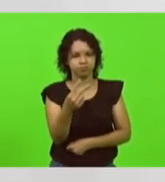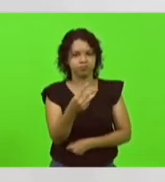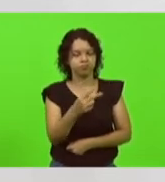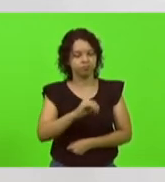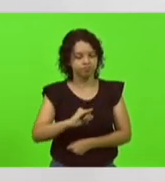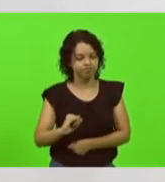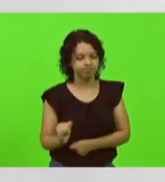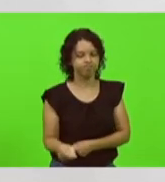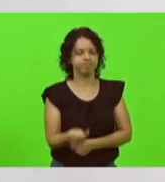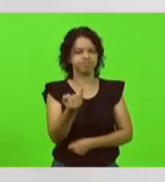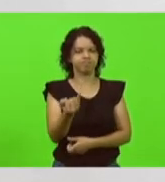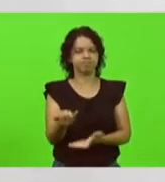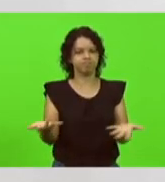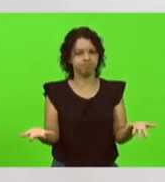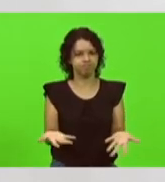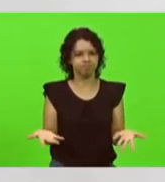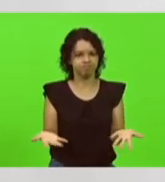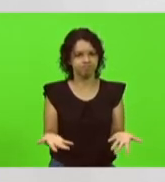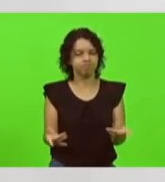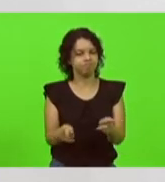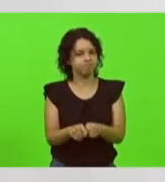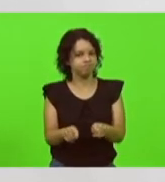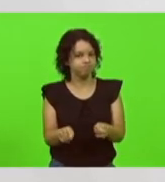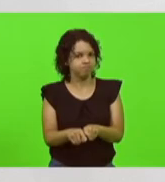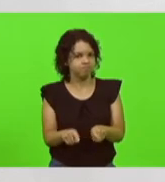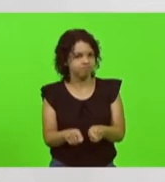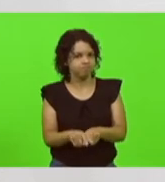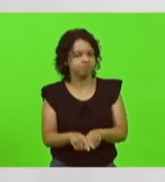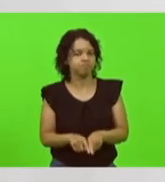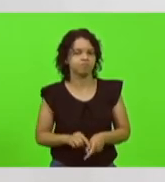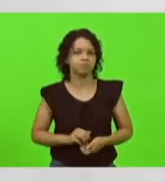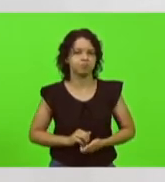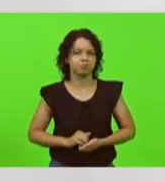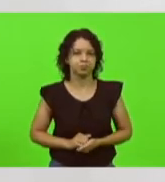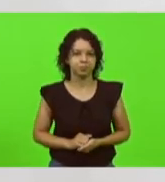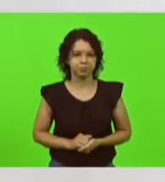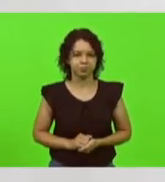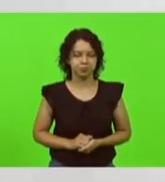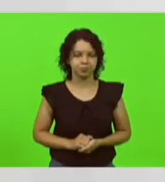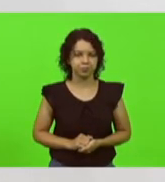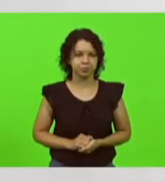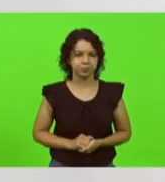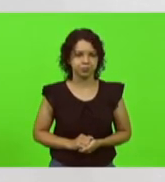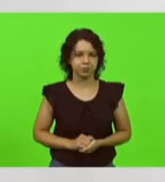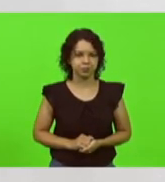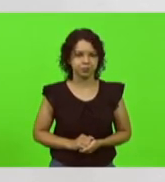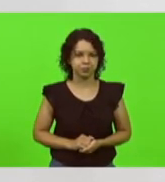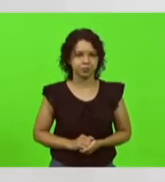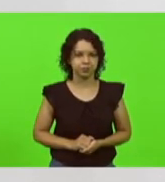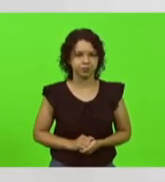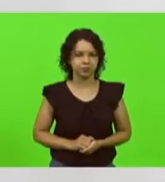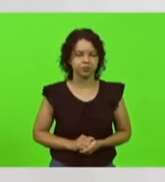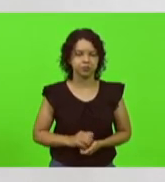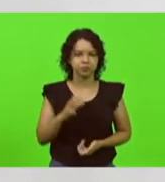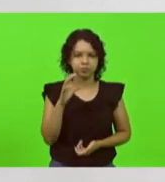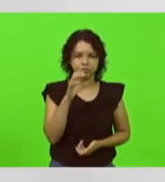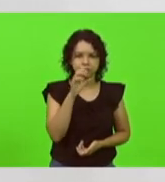este momento para fazer, deputado Silvio Drevik, uma rápida